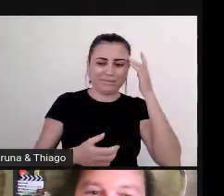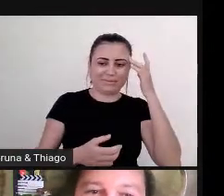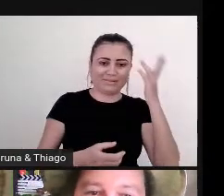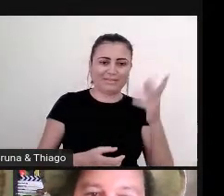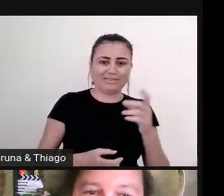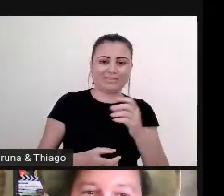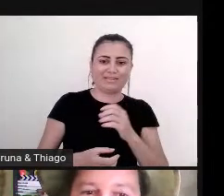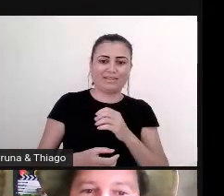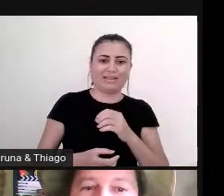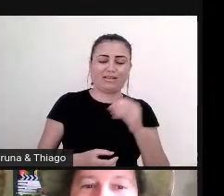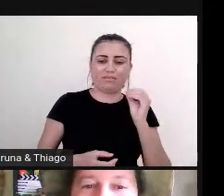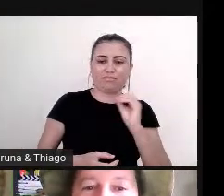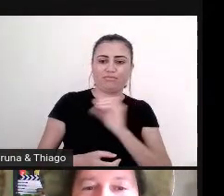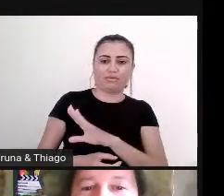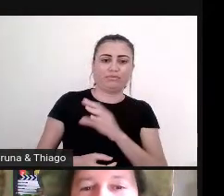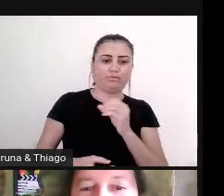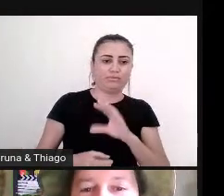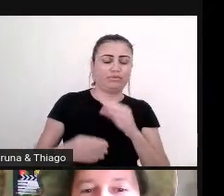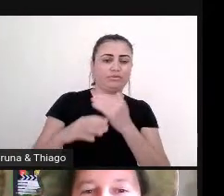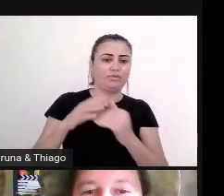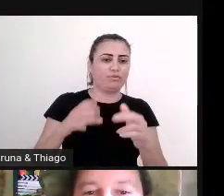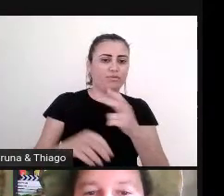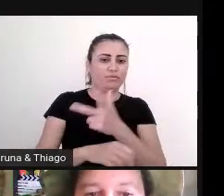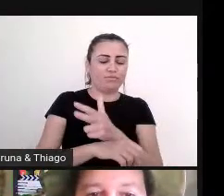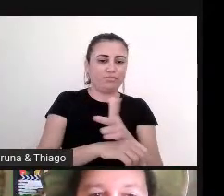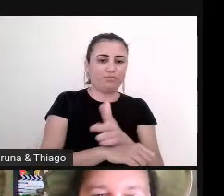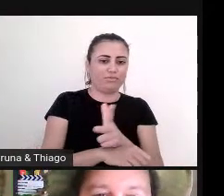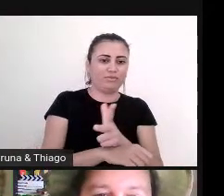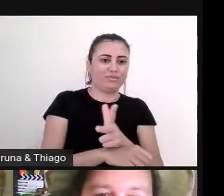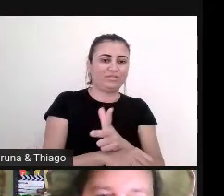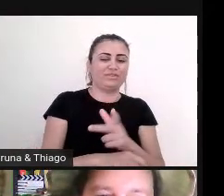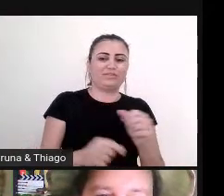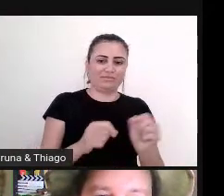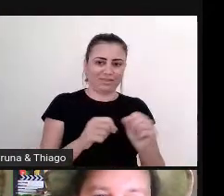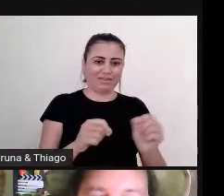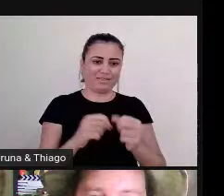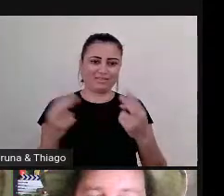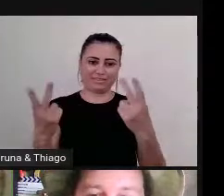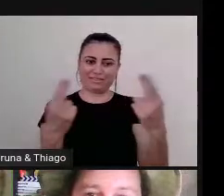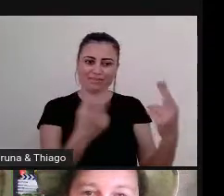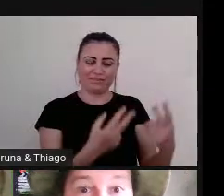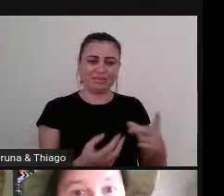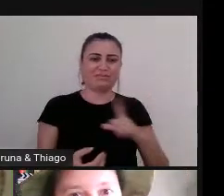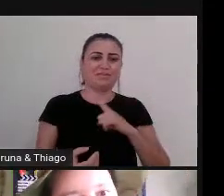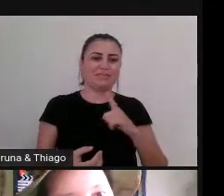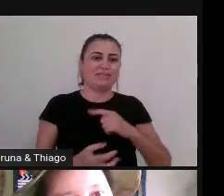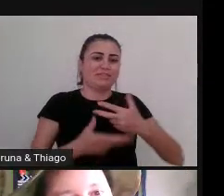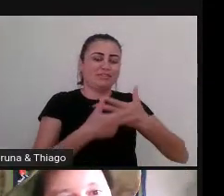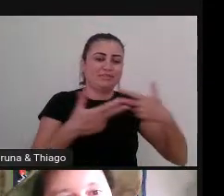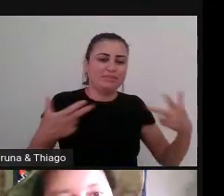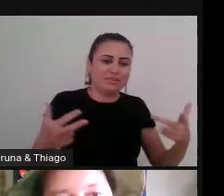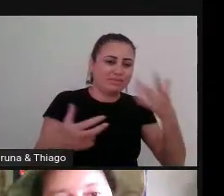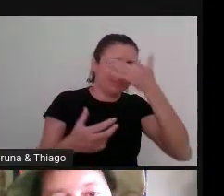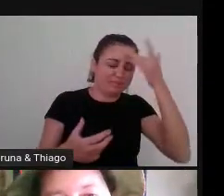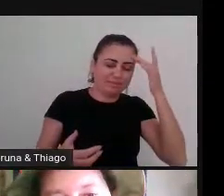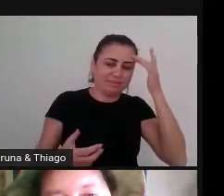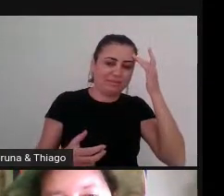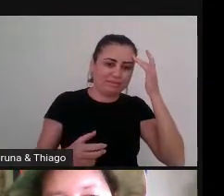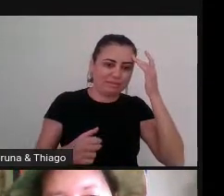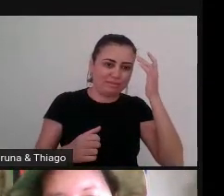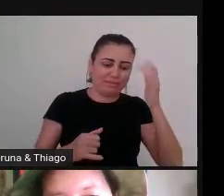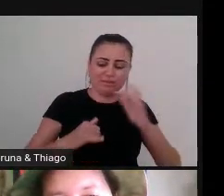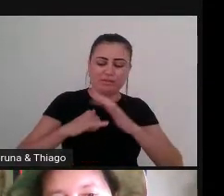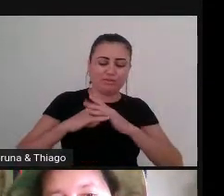você não tem coragem, faz isso. Faz isso lá pro canal que você vai ter um monte de seguidores. Falei, não, não tô doido. Né? Então, imagina se o bêbado faz